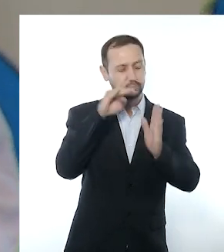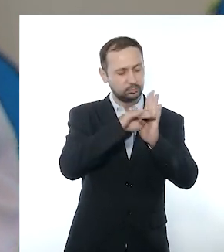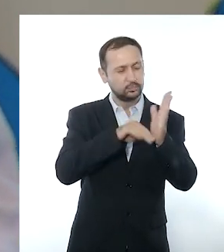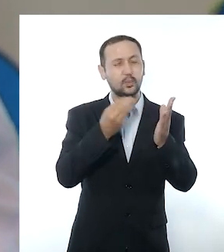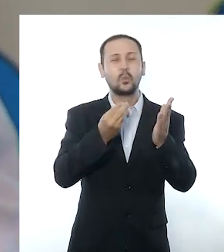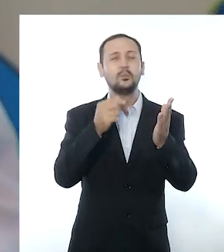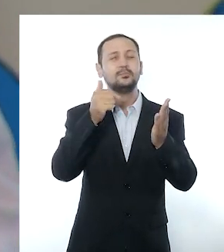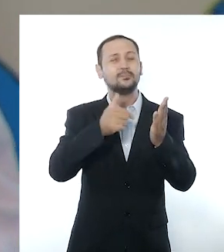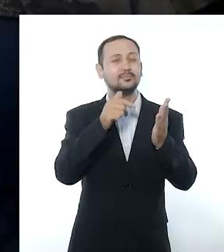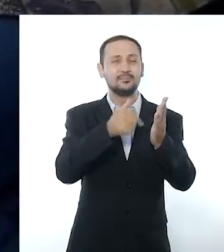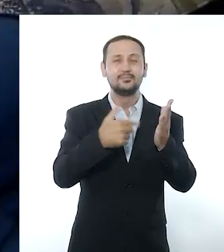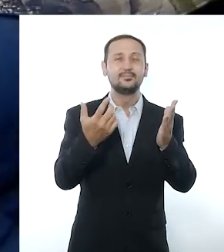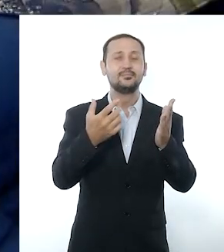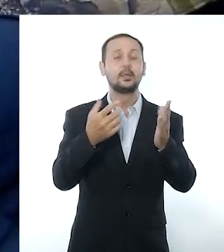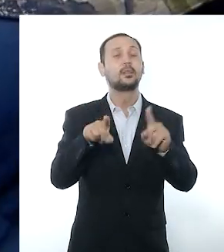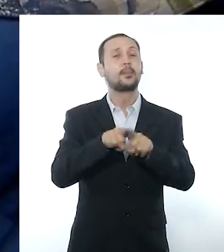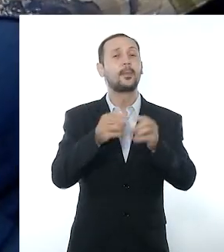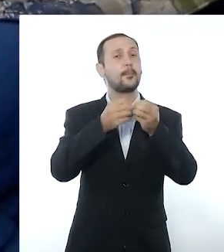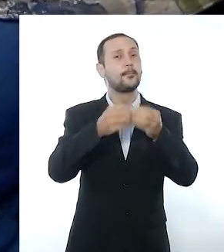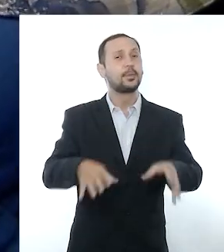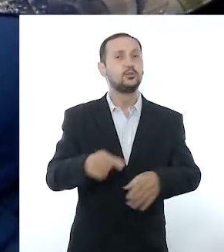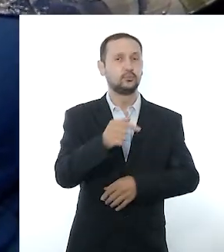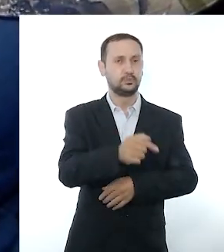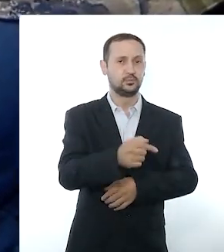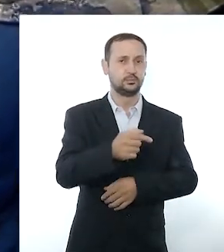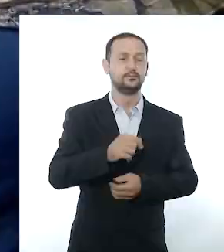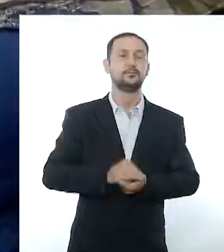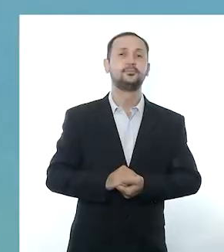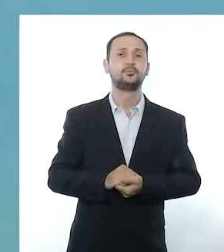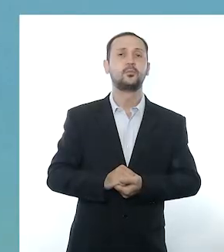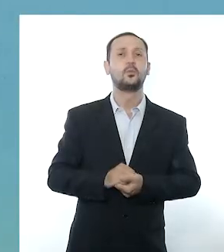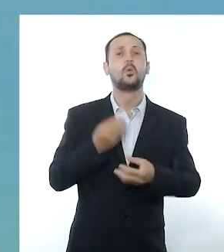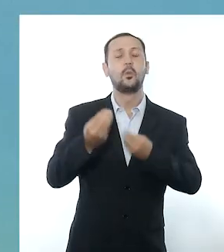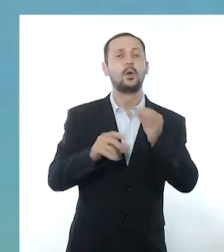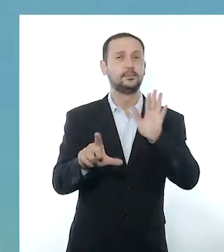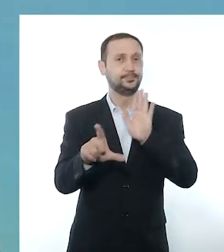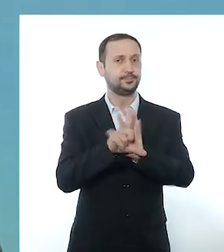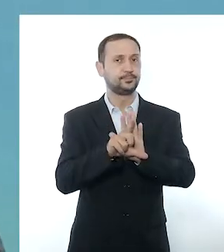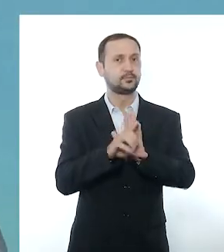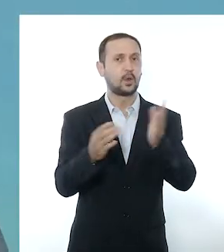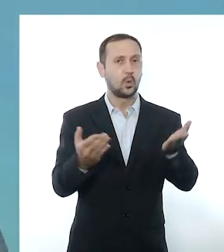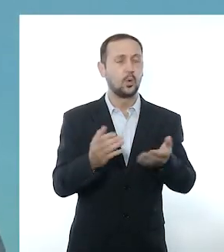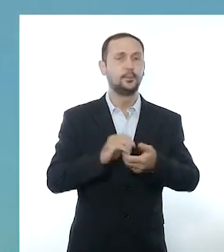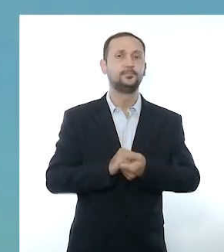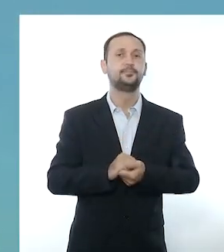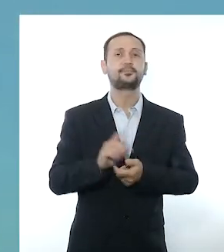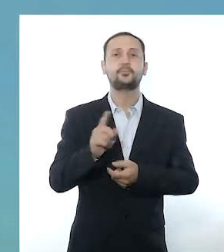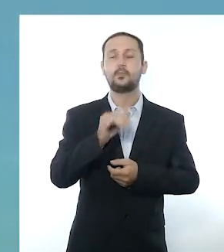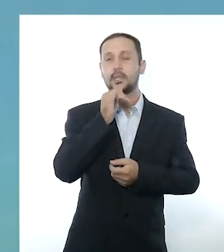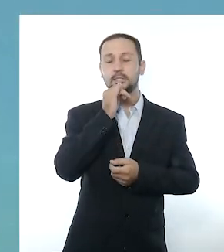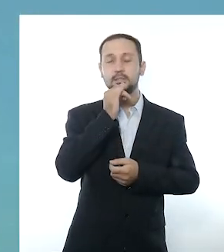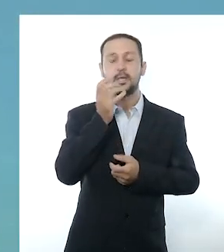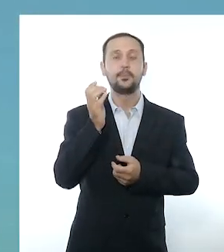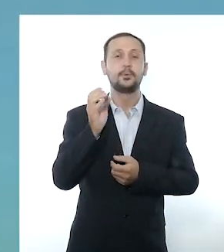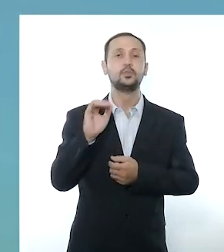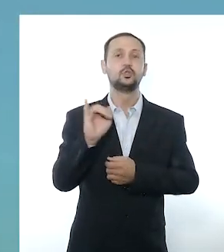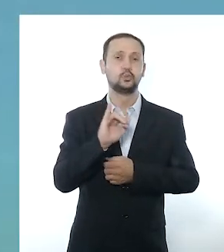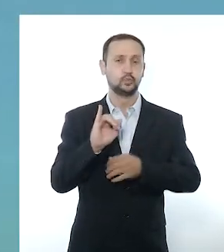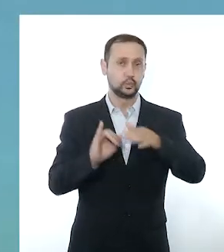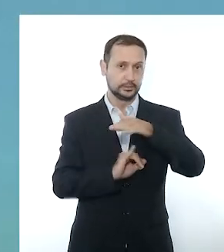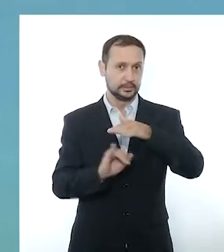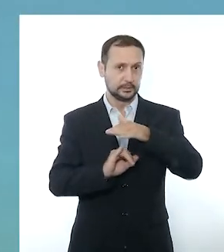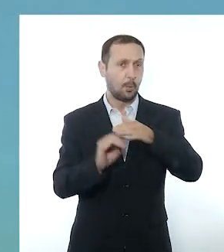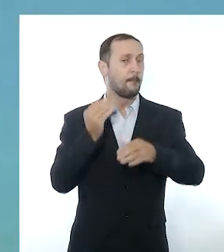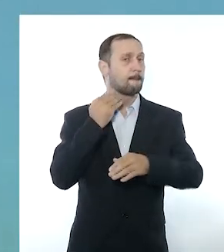as cláusulas do serviço e mesmo prejuízos financeiros ao contratante. Com essa lei agora, Não que as instituições financeiras não